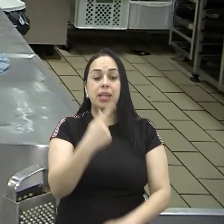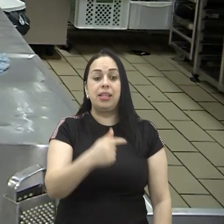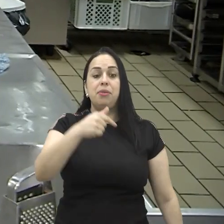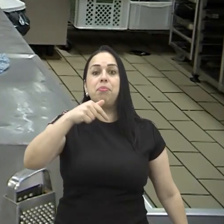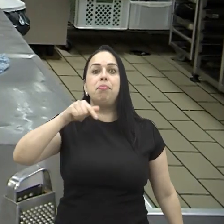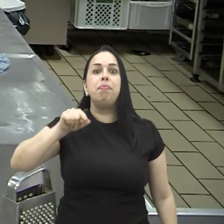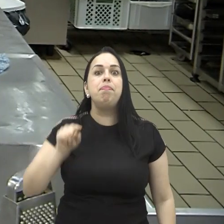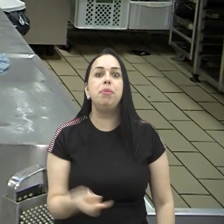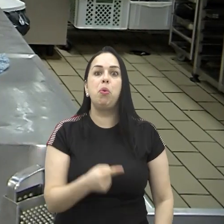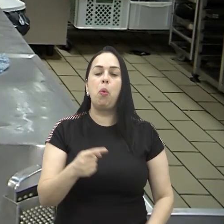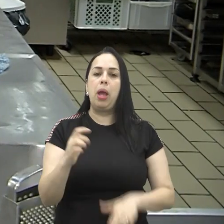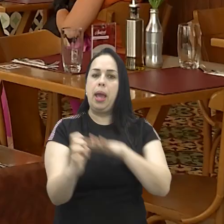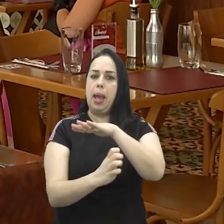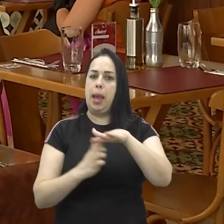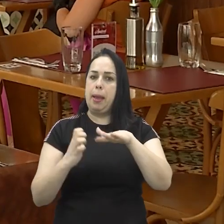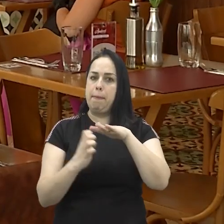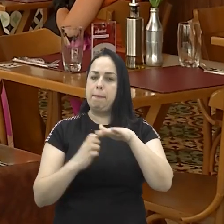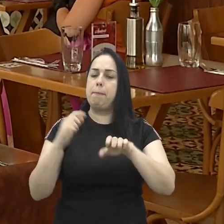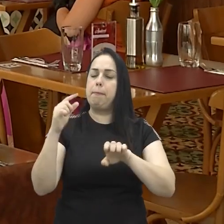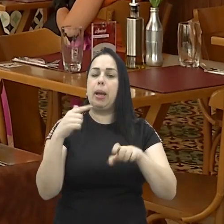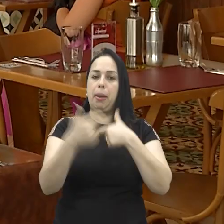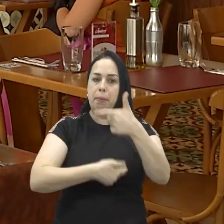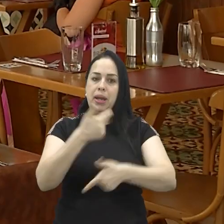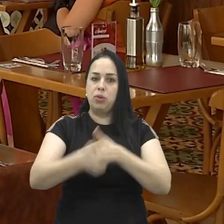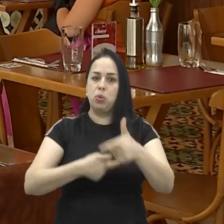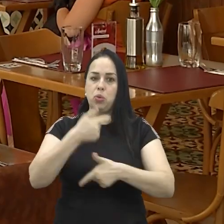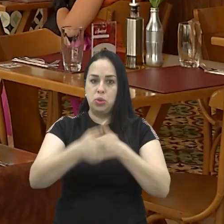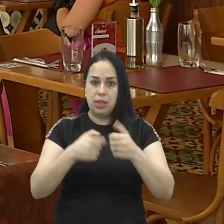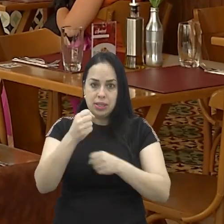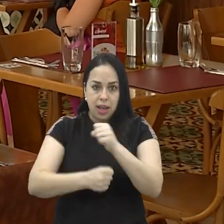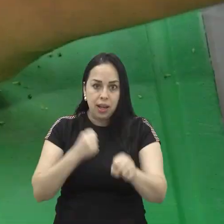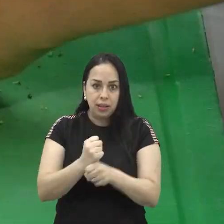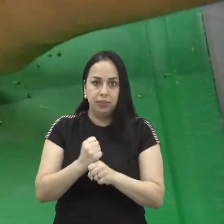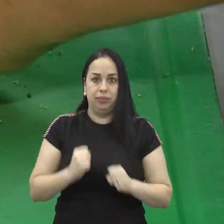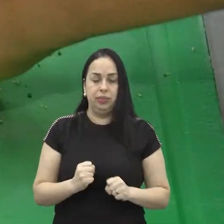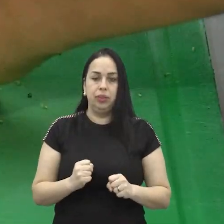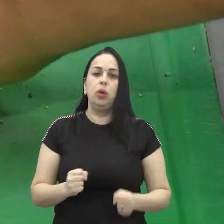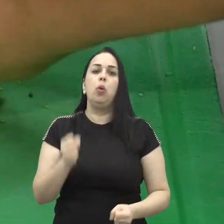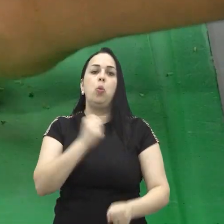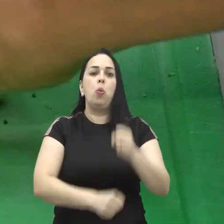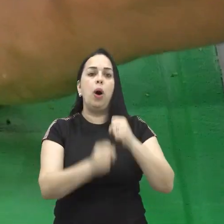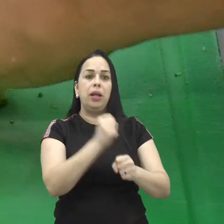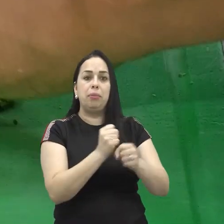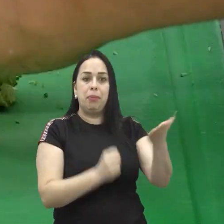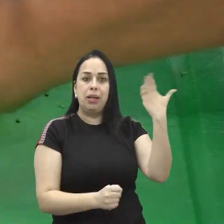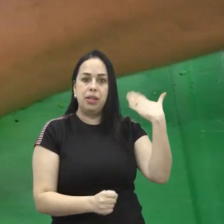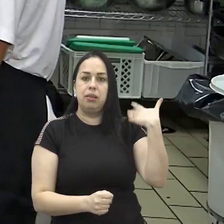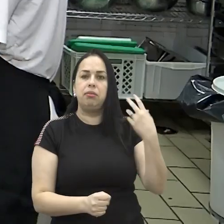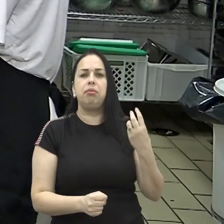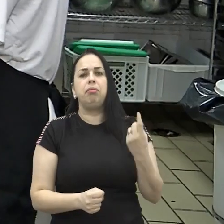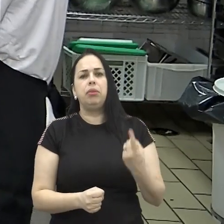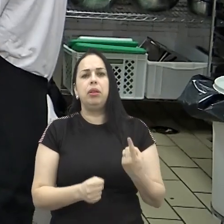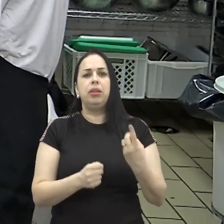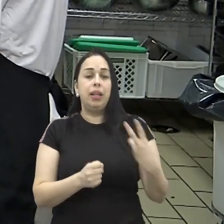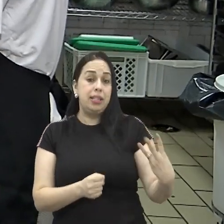abriu 7.060 empregos até julho de 2024. Em 2023, foram mais